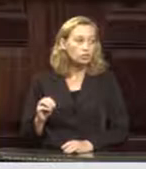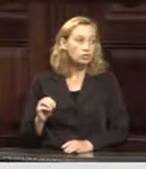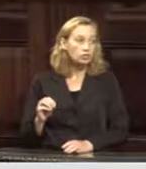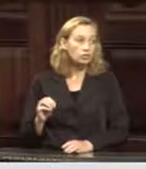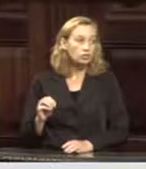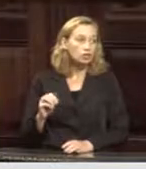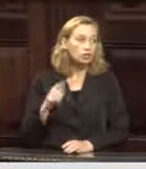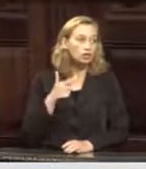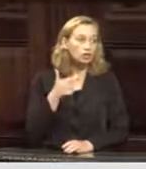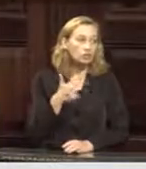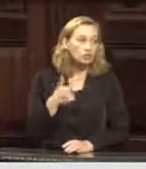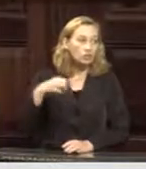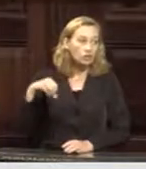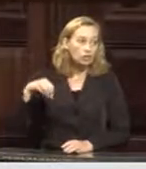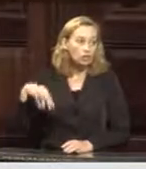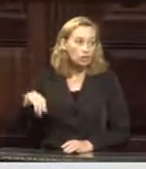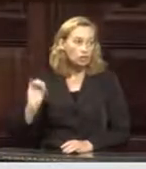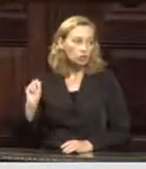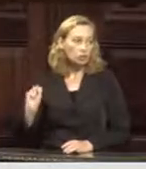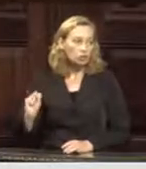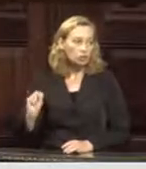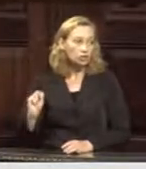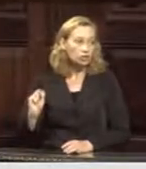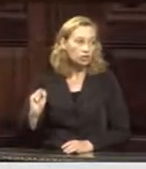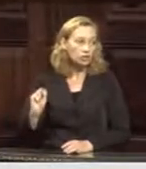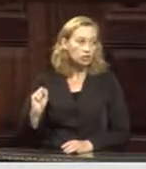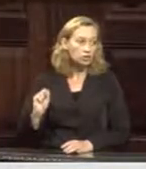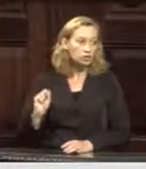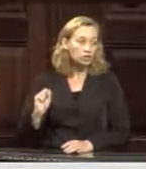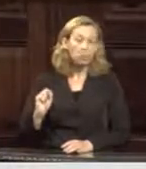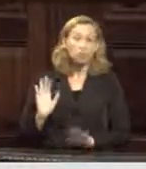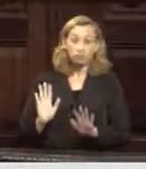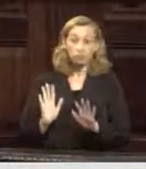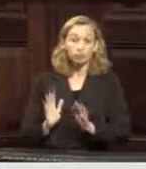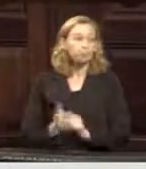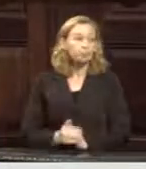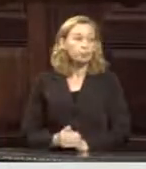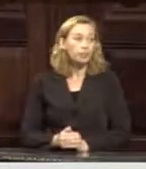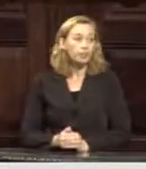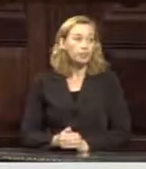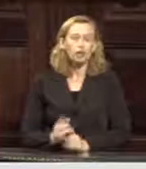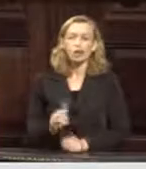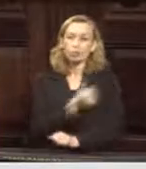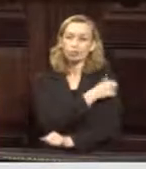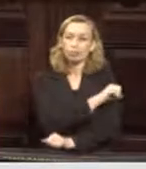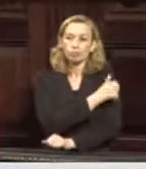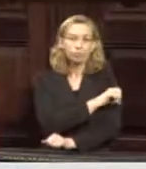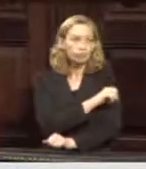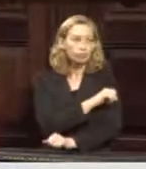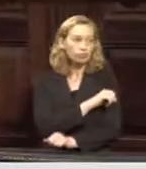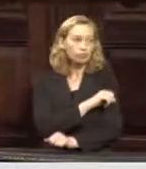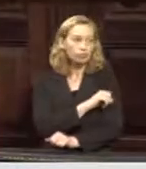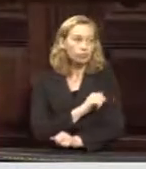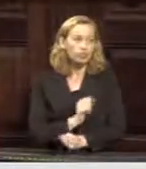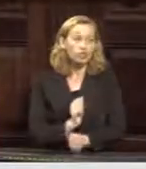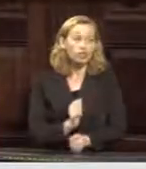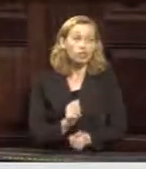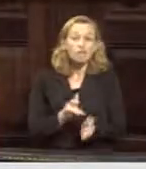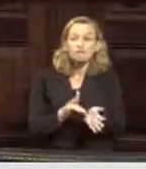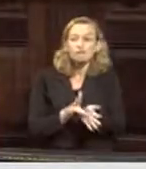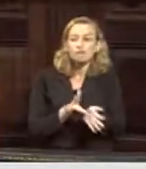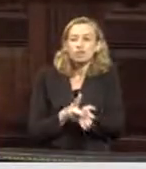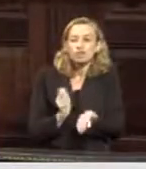CCERGE, 25 milhões. O ESO, mais de 2 milhões. Ou seja, o Rio de Janeiro finge que cumpre